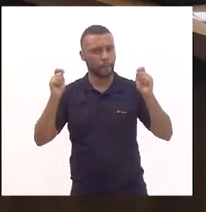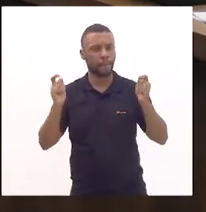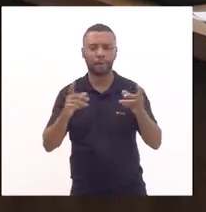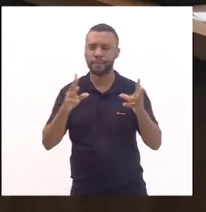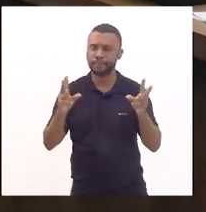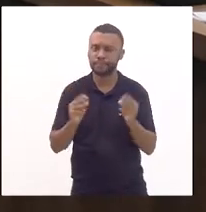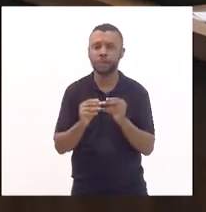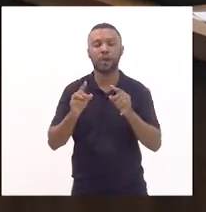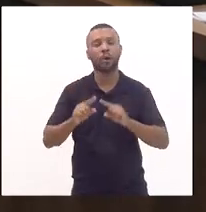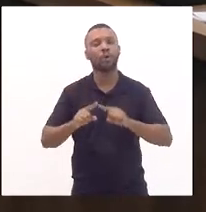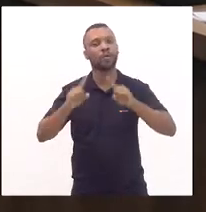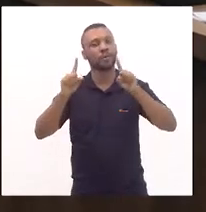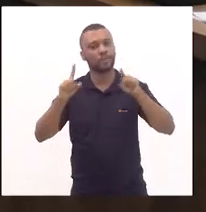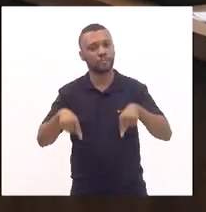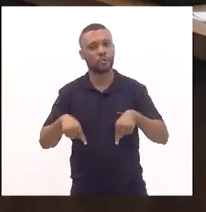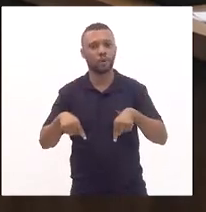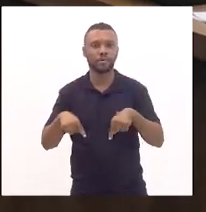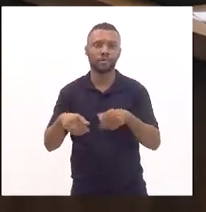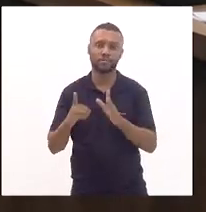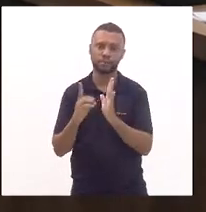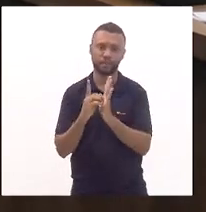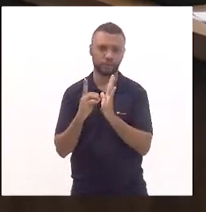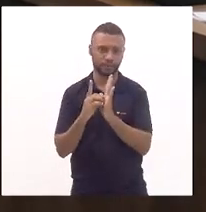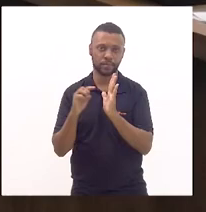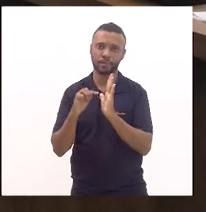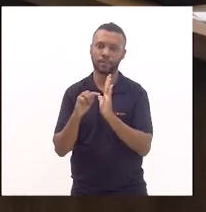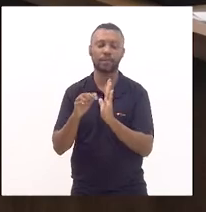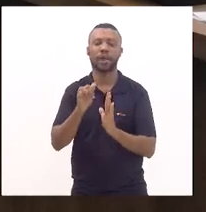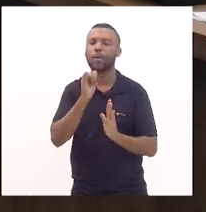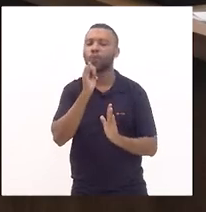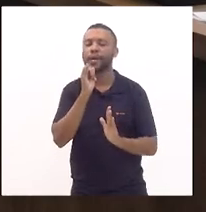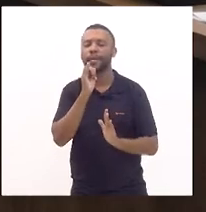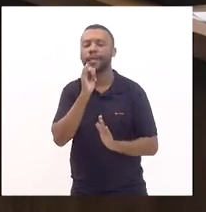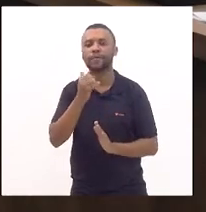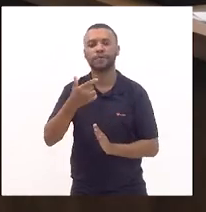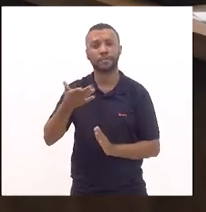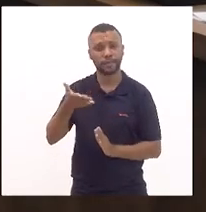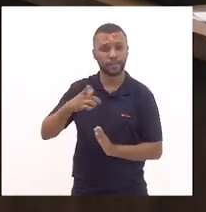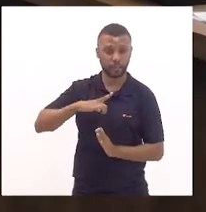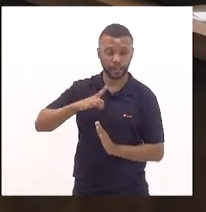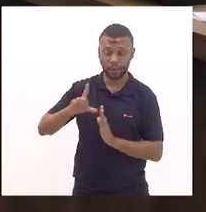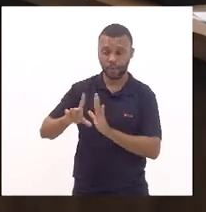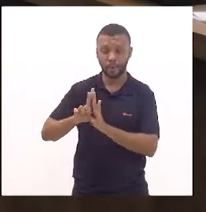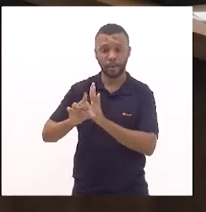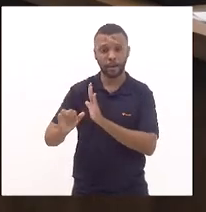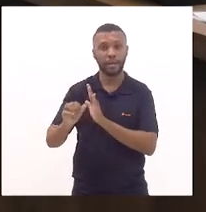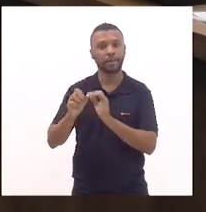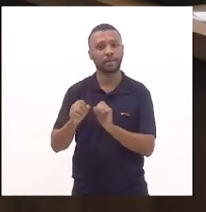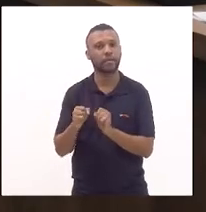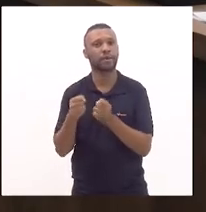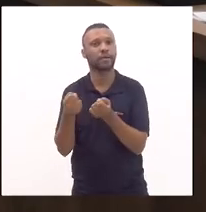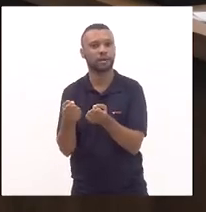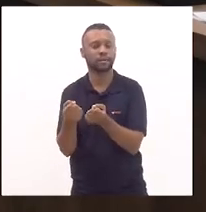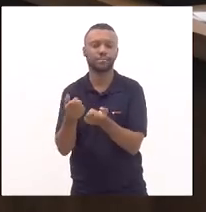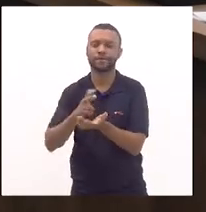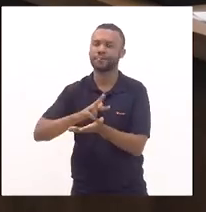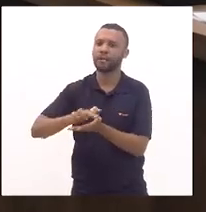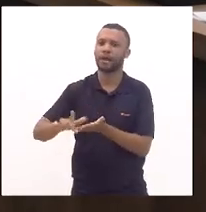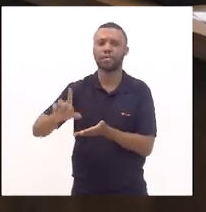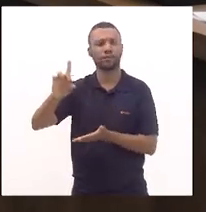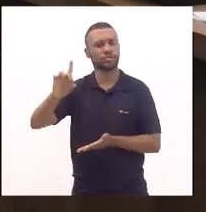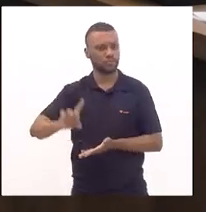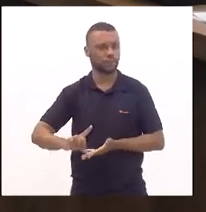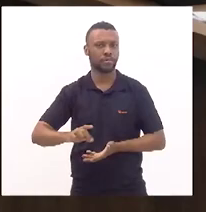os servidores, eles têm, por exemplo, uma lei que garante uma série de